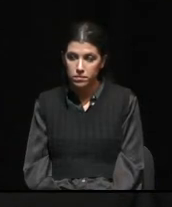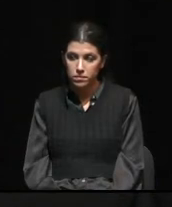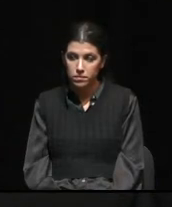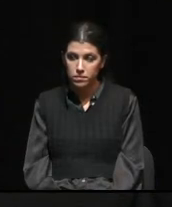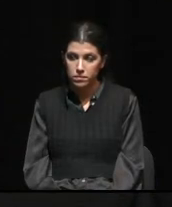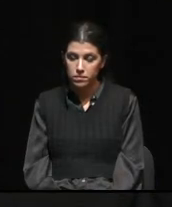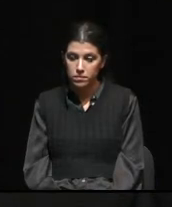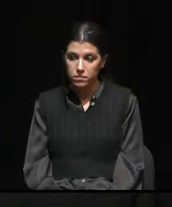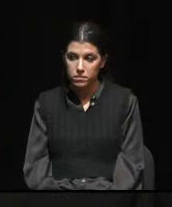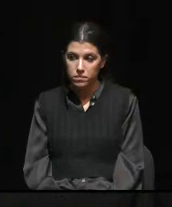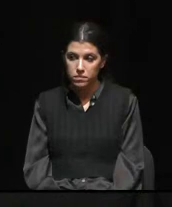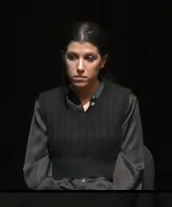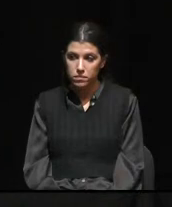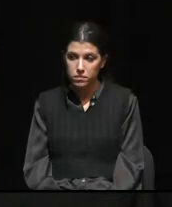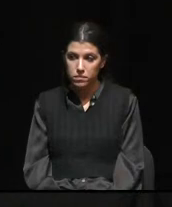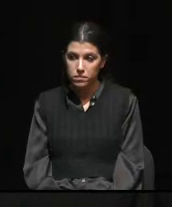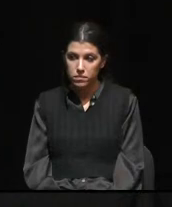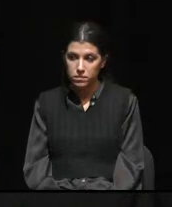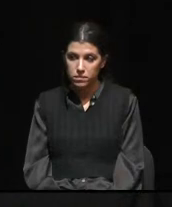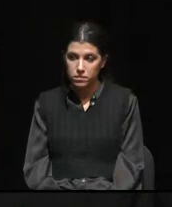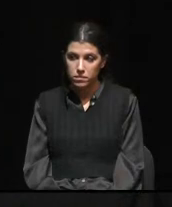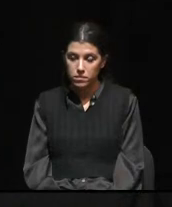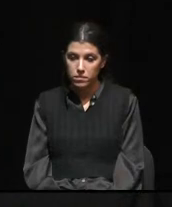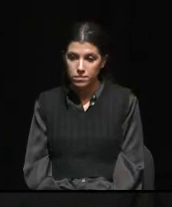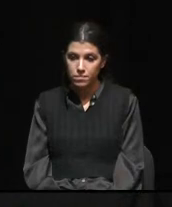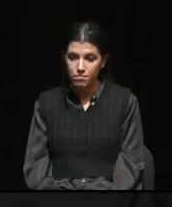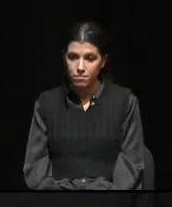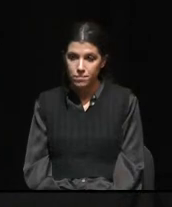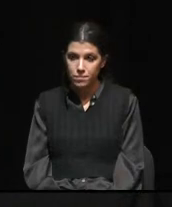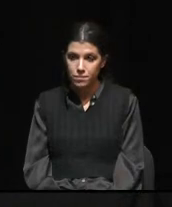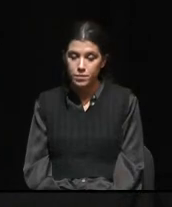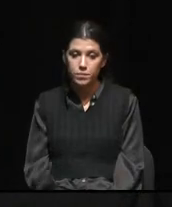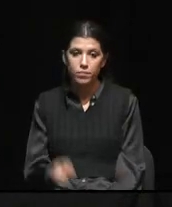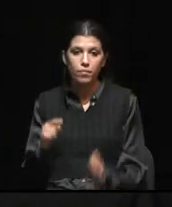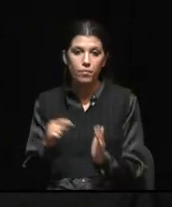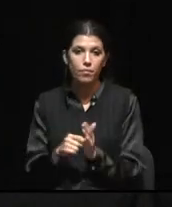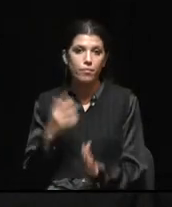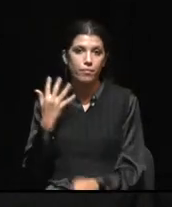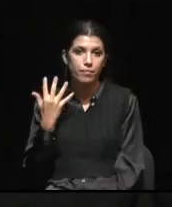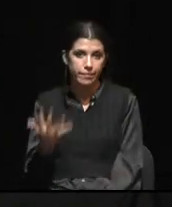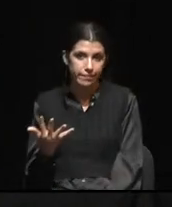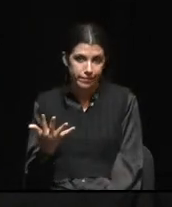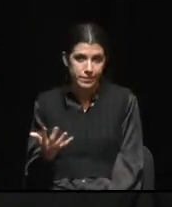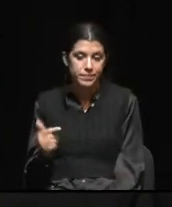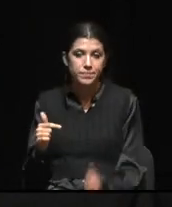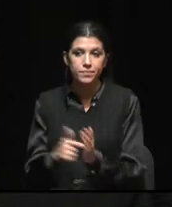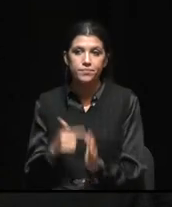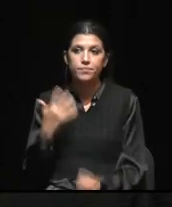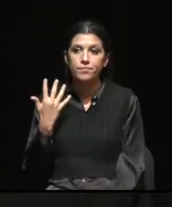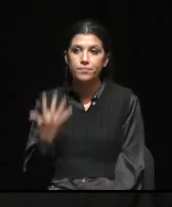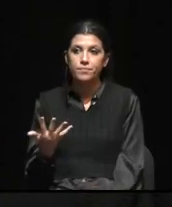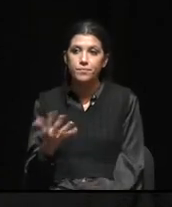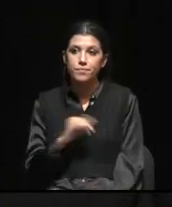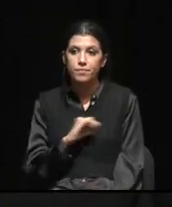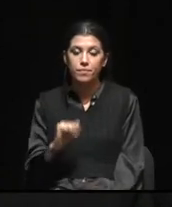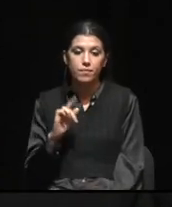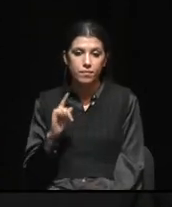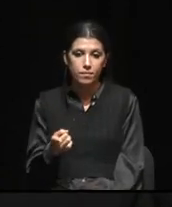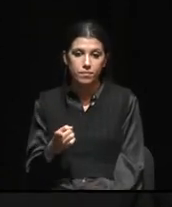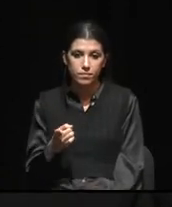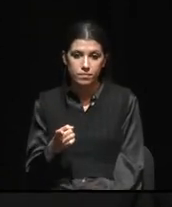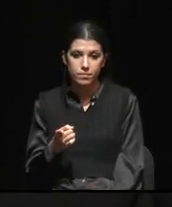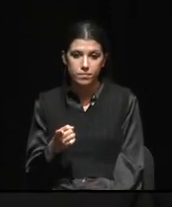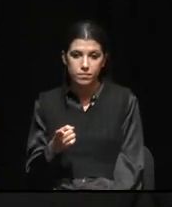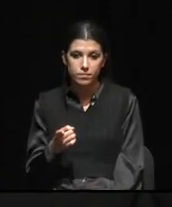nós vamos para o ponto cinco tá bem mas agora vamos votar o cinco Os outros já pusemos vamos ao cinco quem Vota